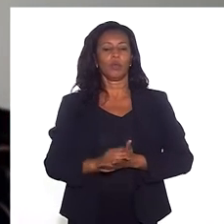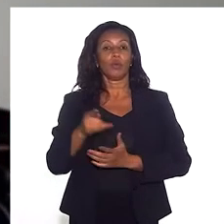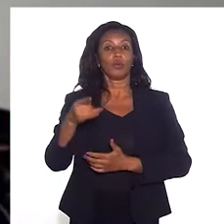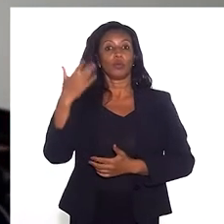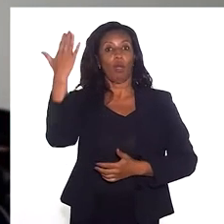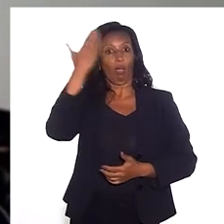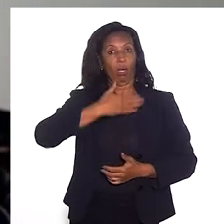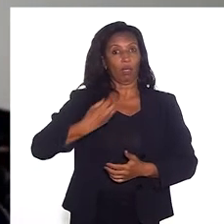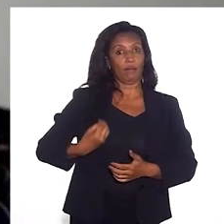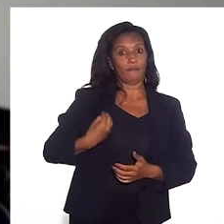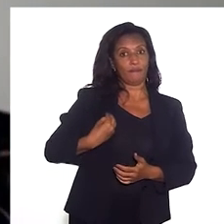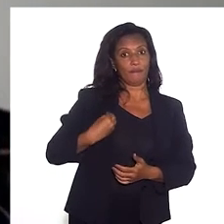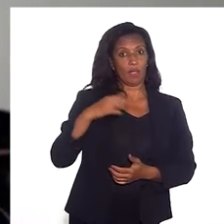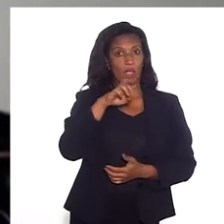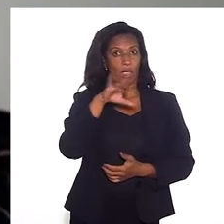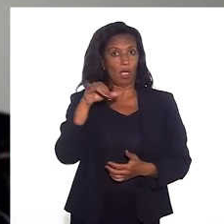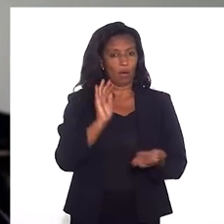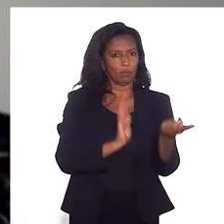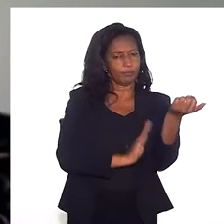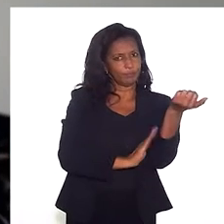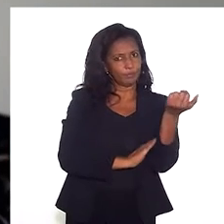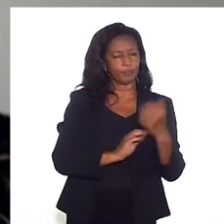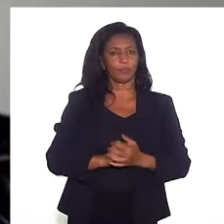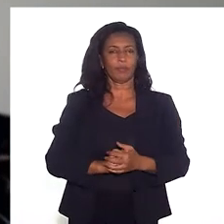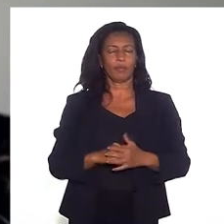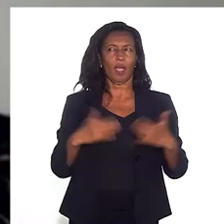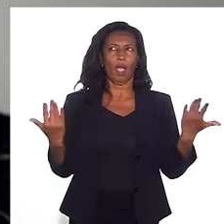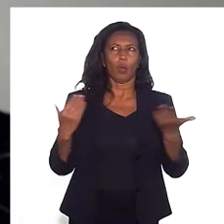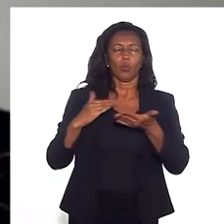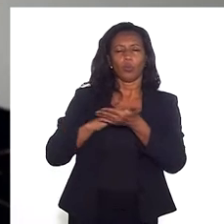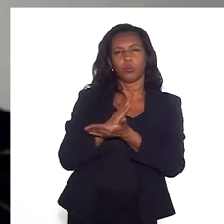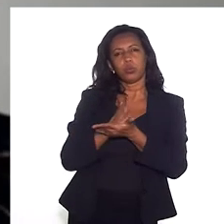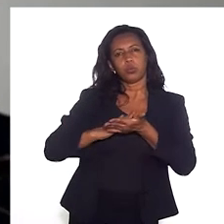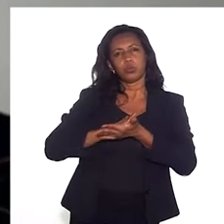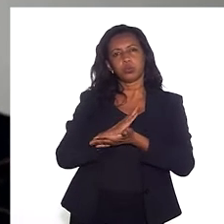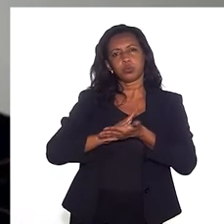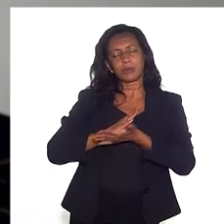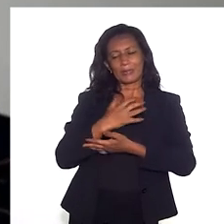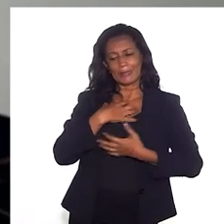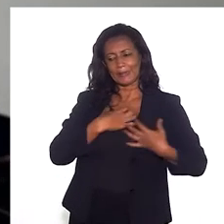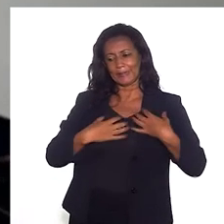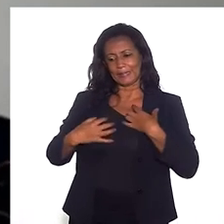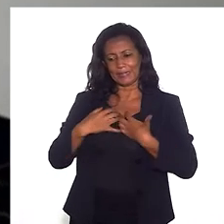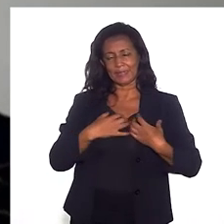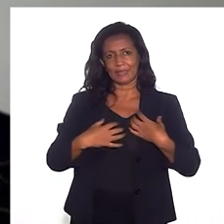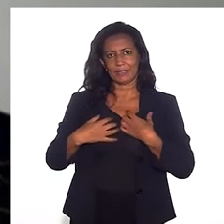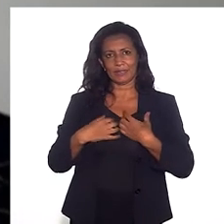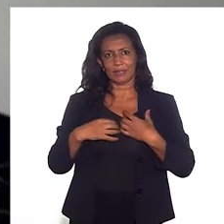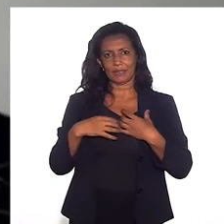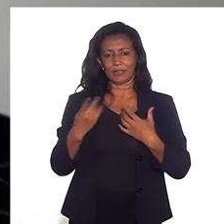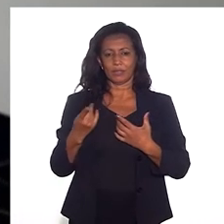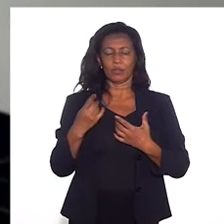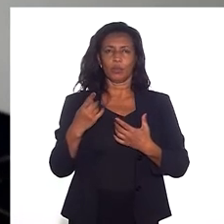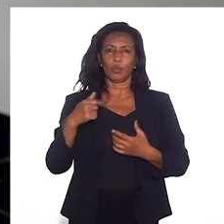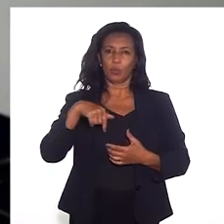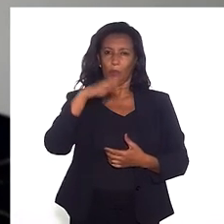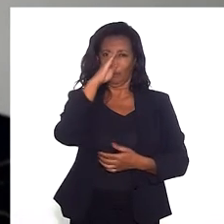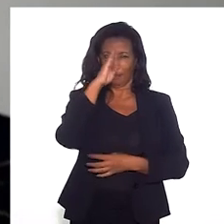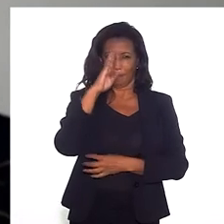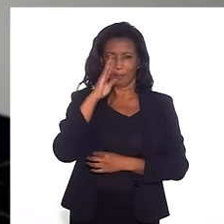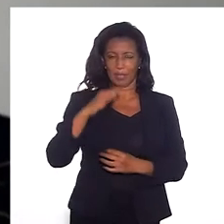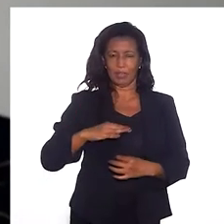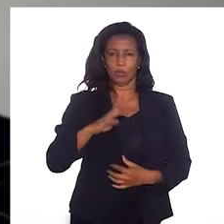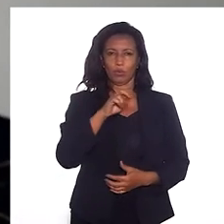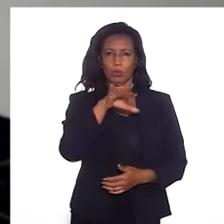com a sua apresentação sobre ecofeminismo, algo que me incomodava muito na